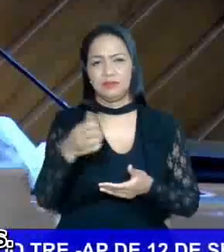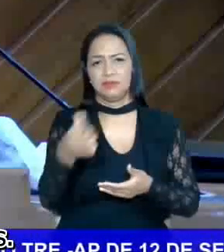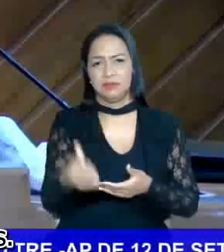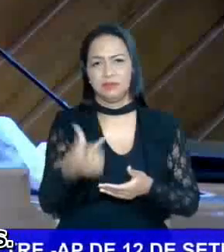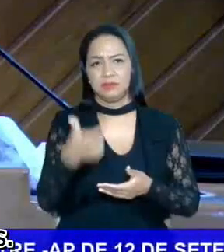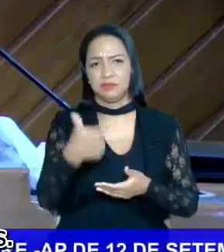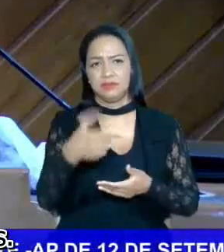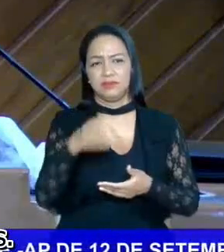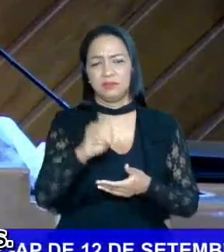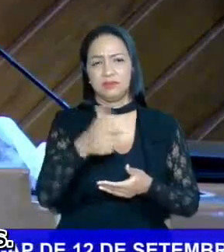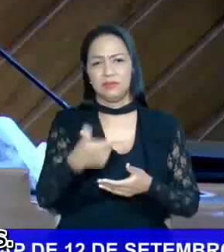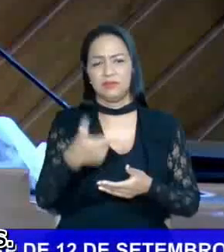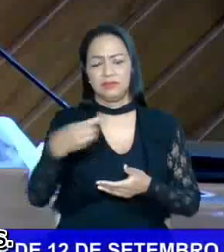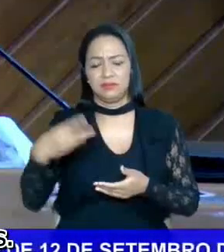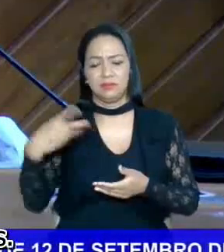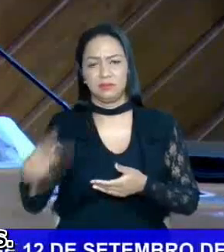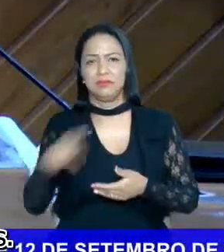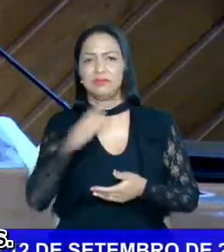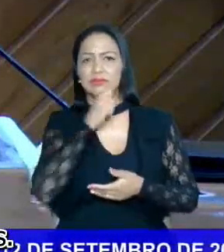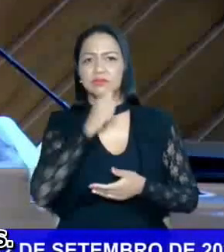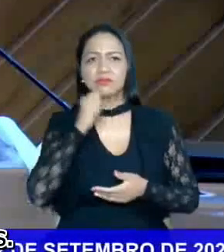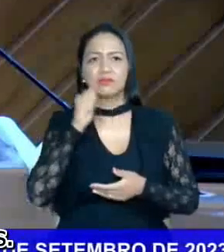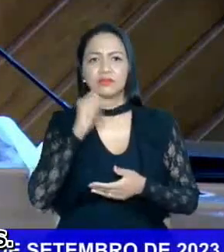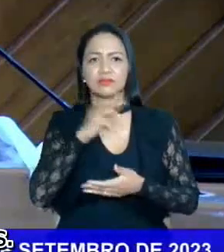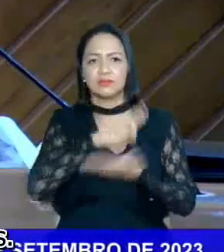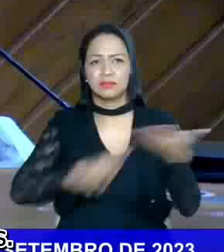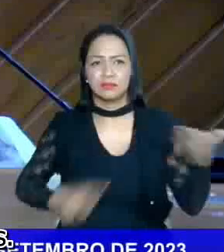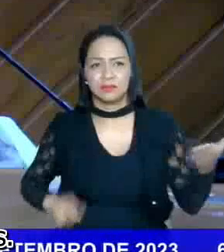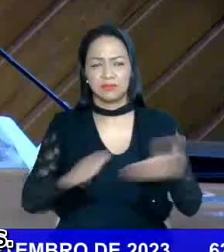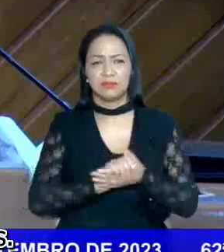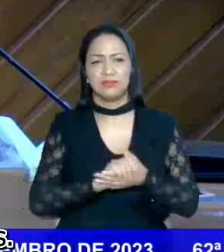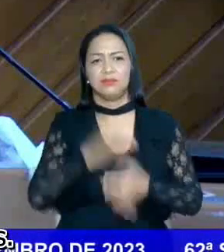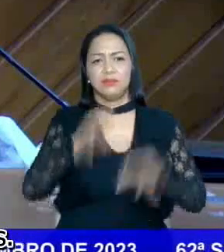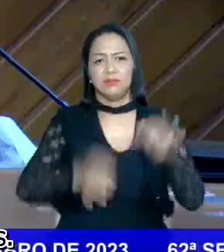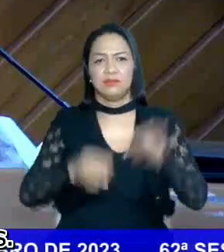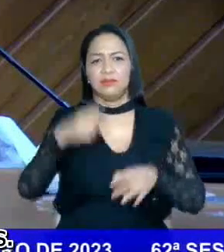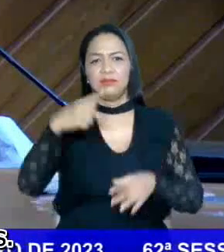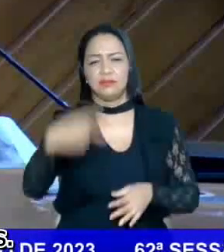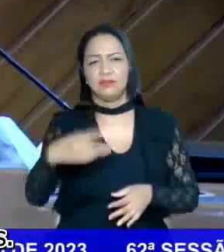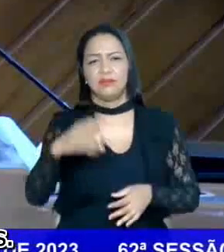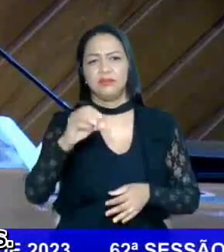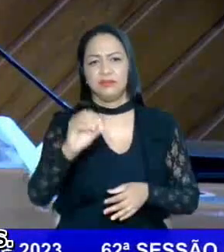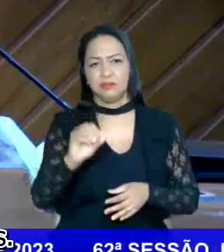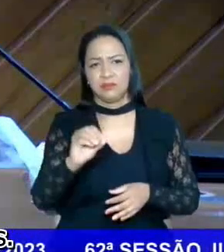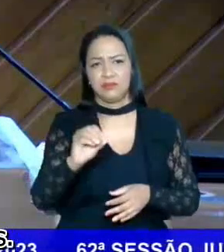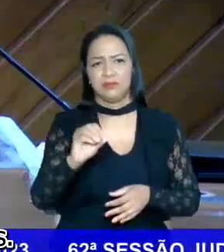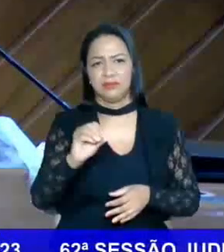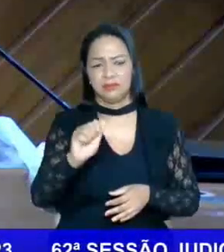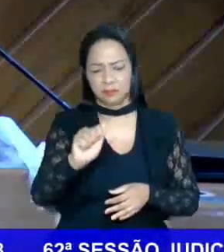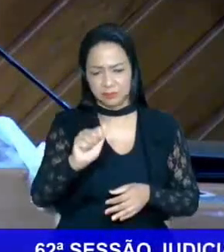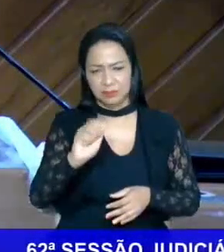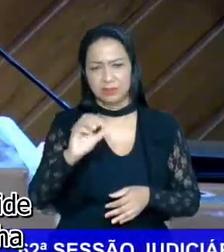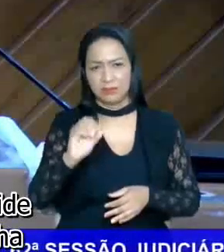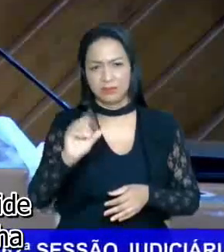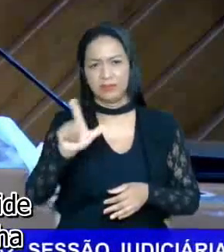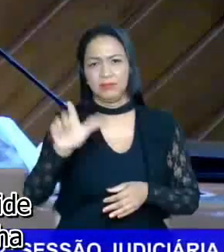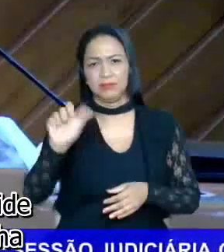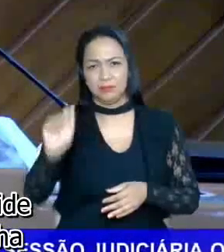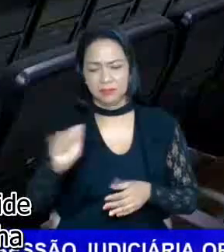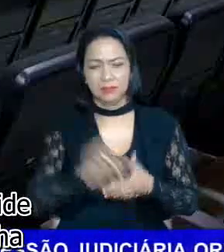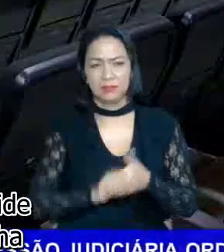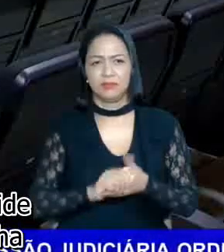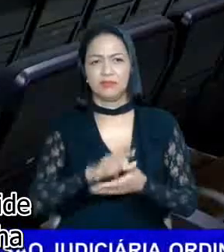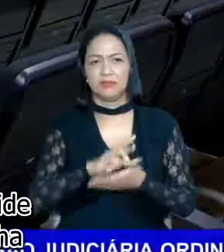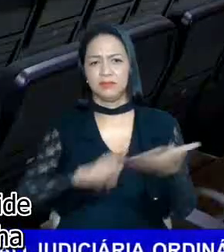de 2022, origem é Macapá, relatora a juíza Paola Santos, interessado é Alain de Souza Chaves. Ilustre